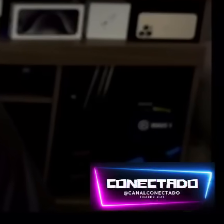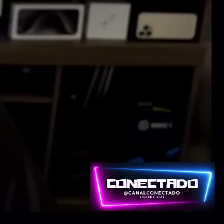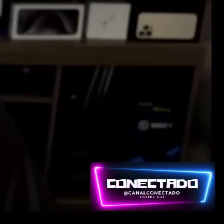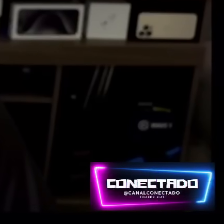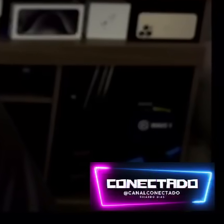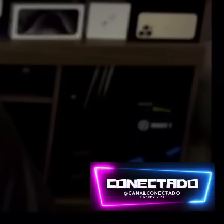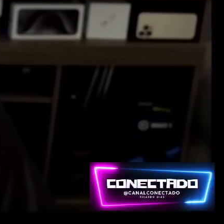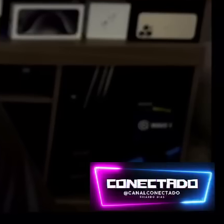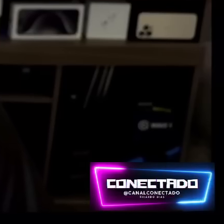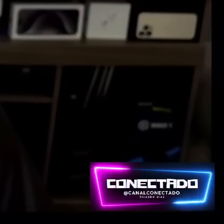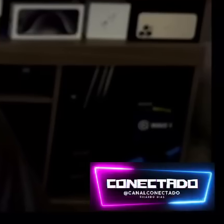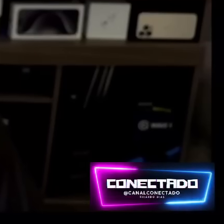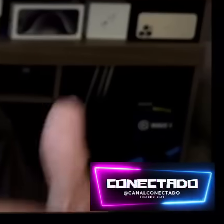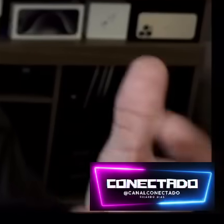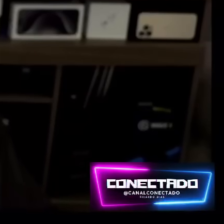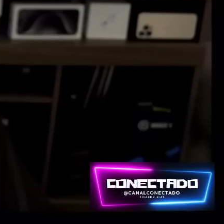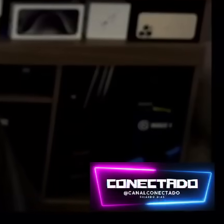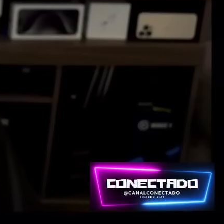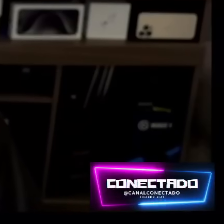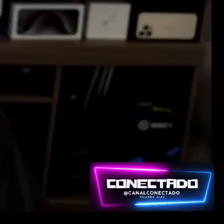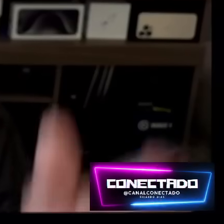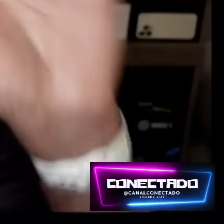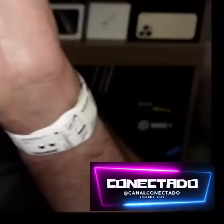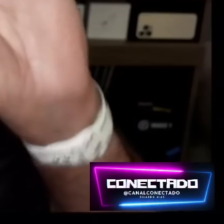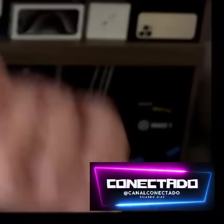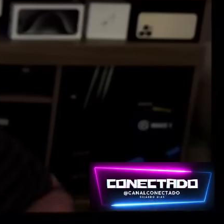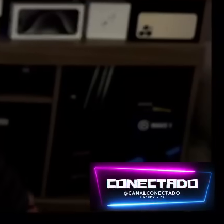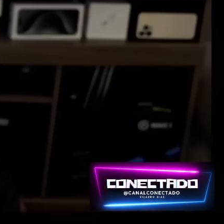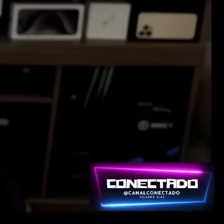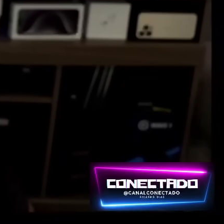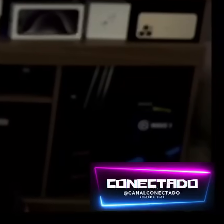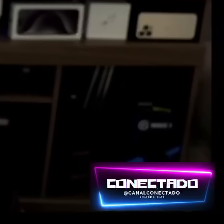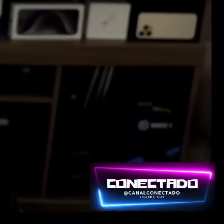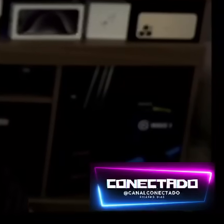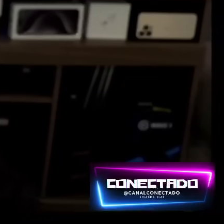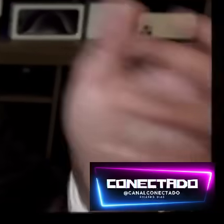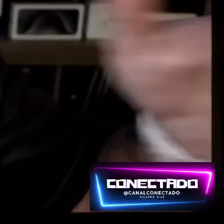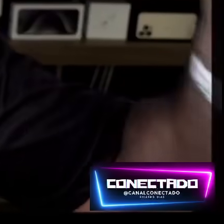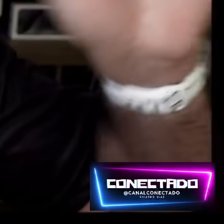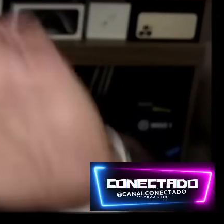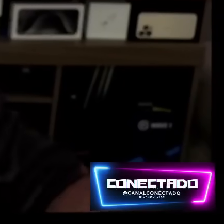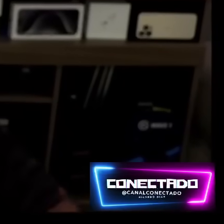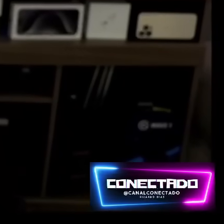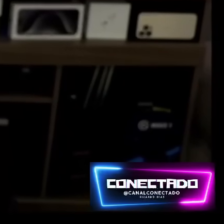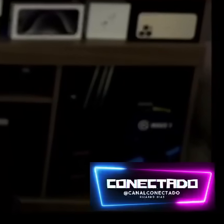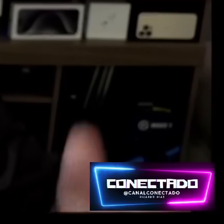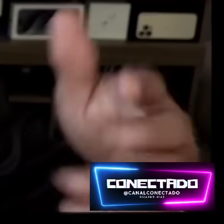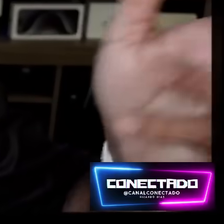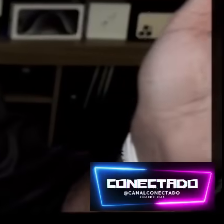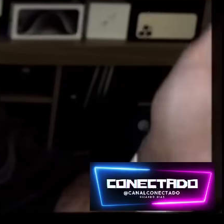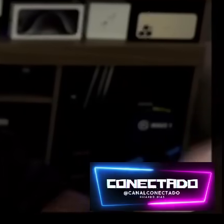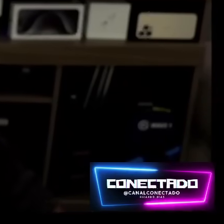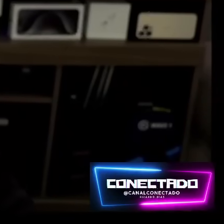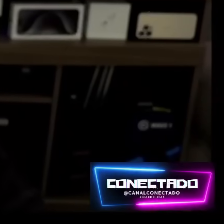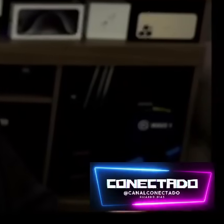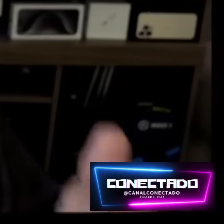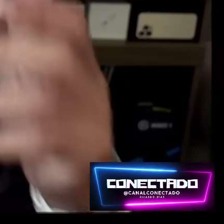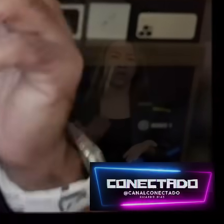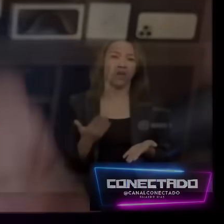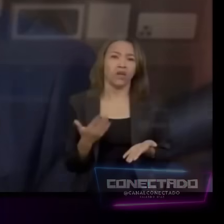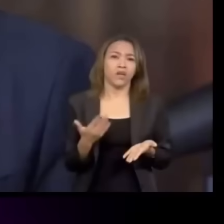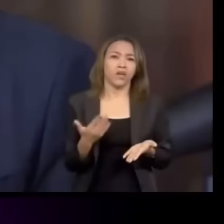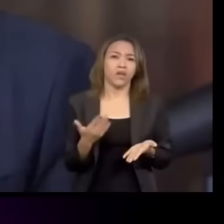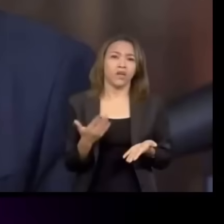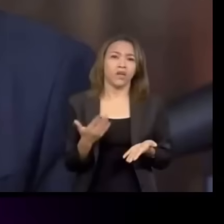Dependemos da mulher, né, para ter filhos e tal, mas os homens têm preconceito com as mulheres. Então não sei por que eles ficam ali se envolvendo com mulheres.